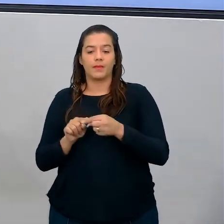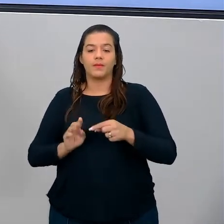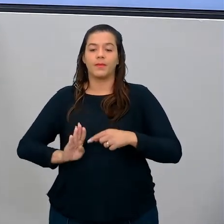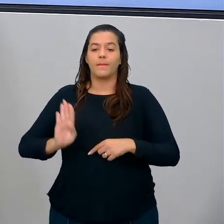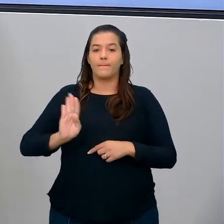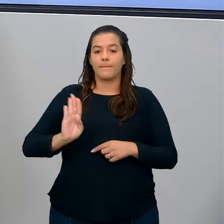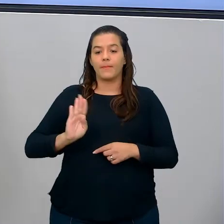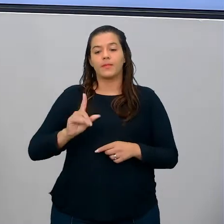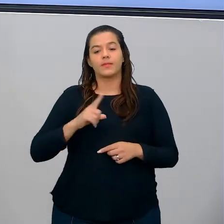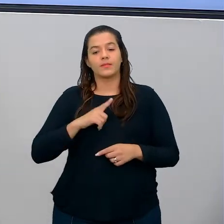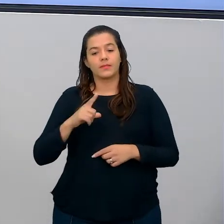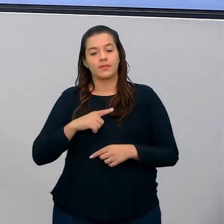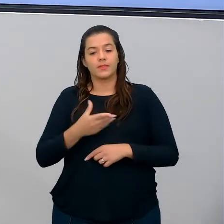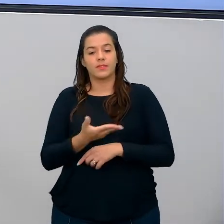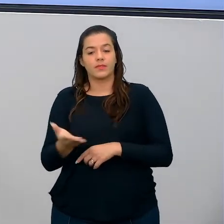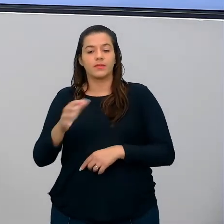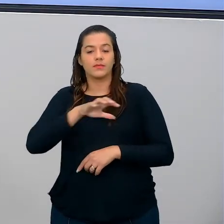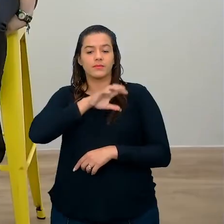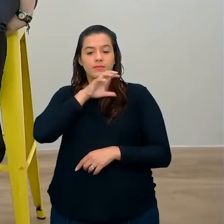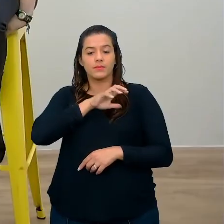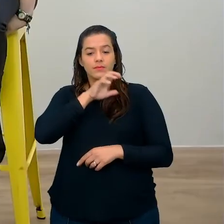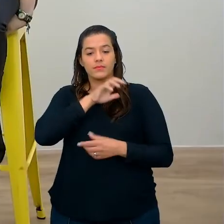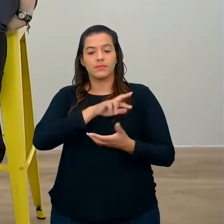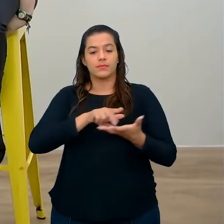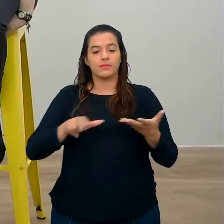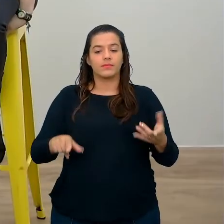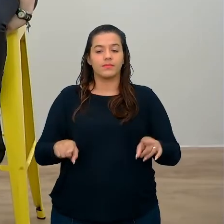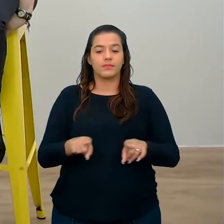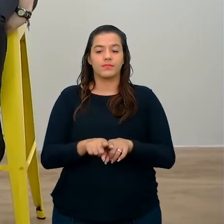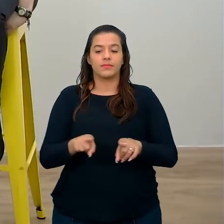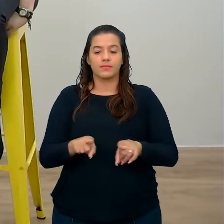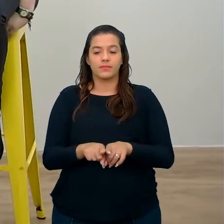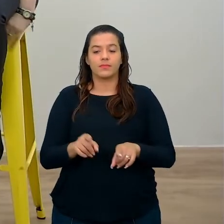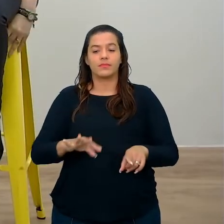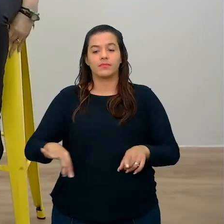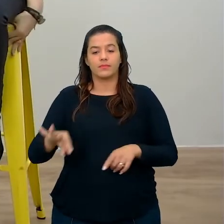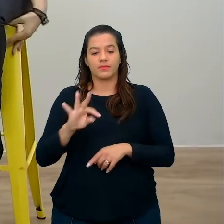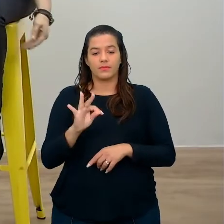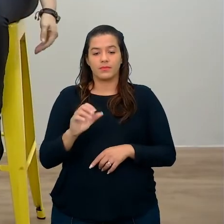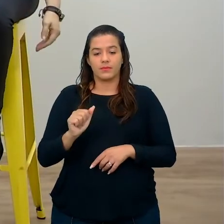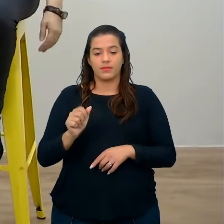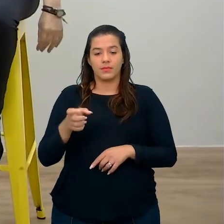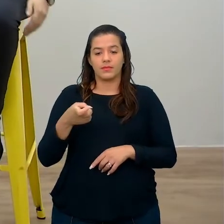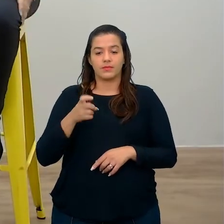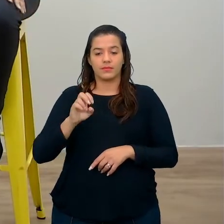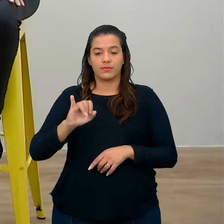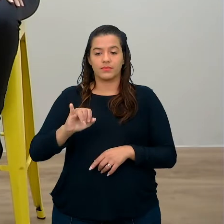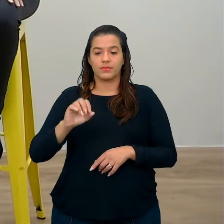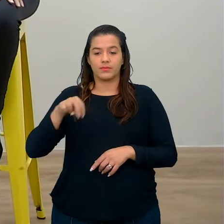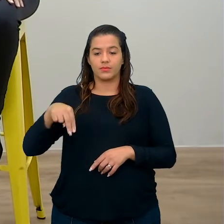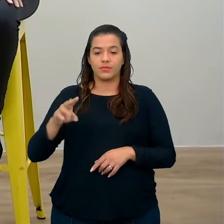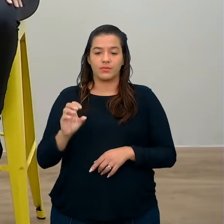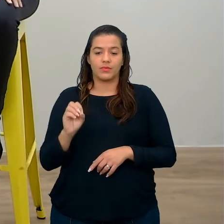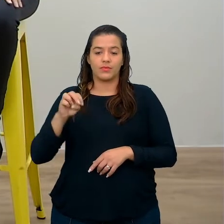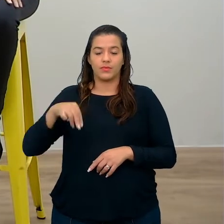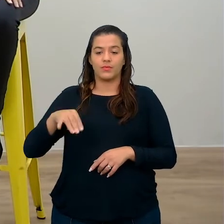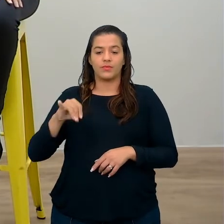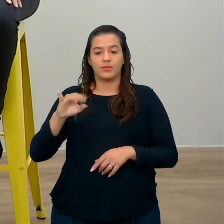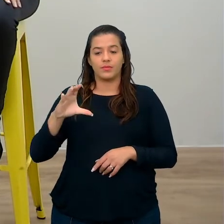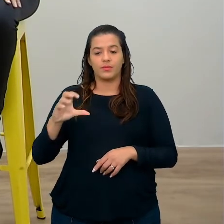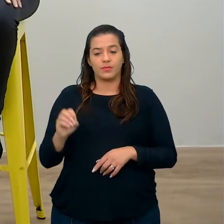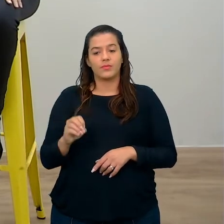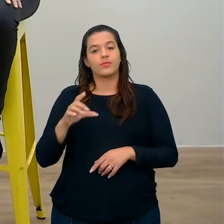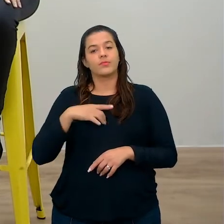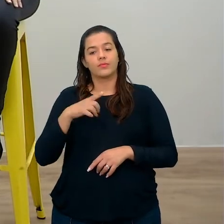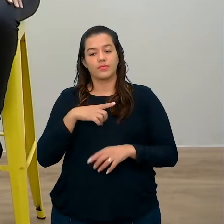gente vai fazer com os animais, né? Eu tô vendo ali, um sistema taxonômico, né? Então, a gente tem até a taxonomia do solo,